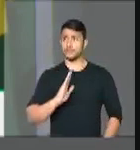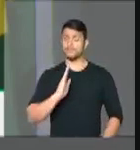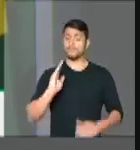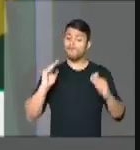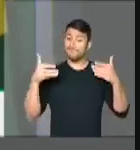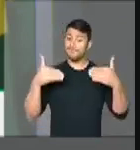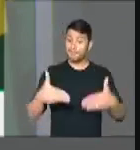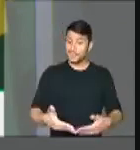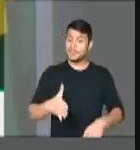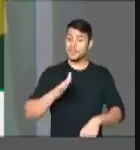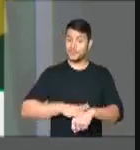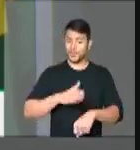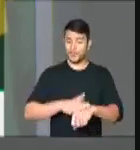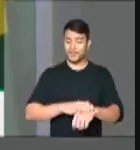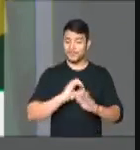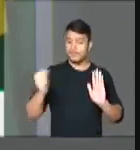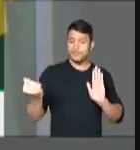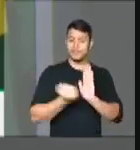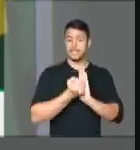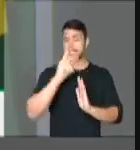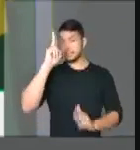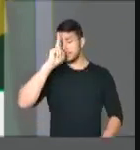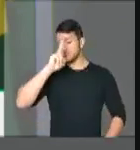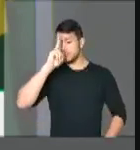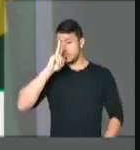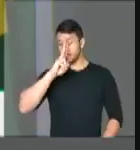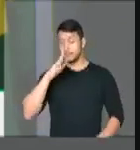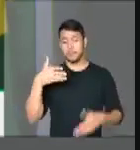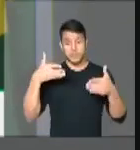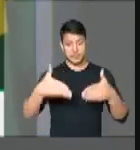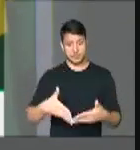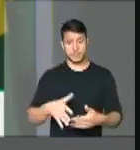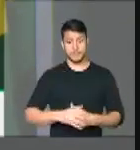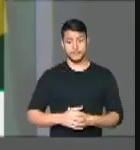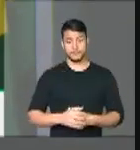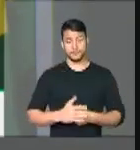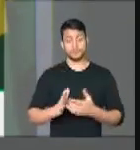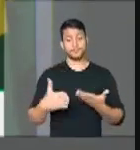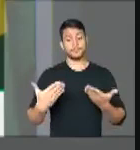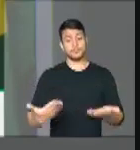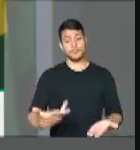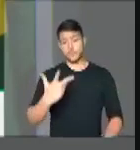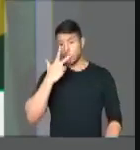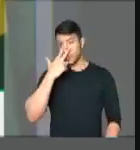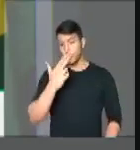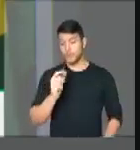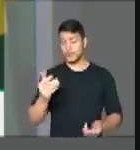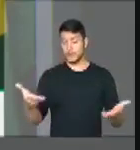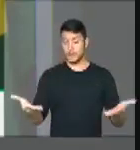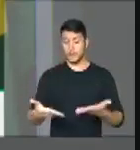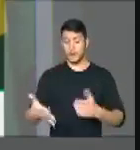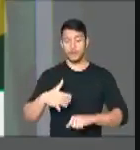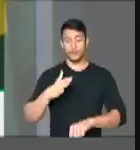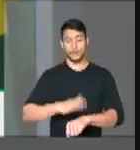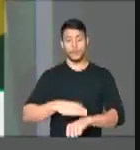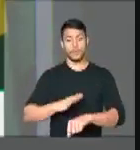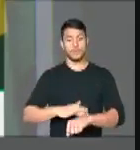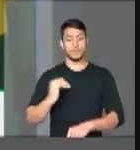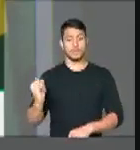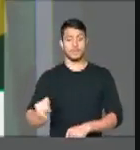de participar desse momento, e de participar junto desse momento. E eu acho que a gente está agora num momento histórico,